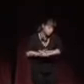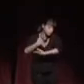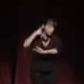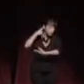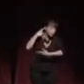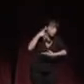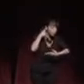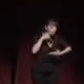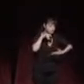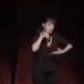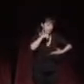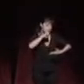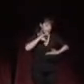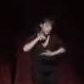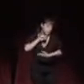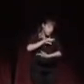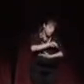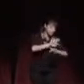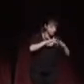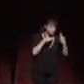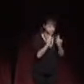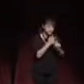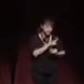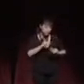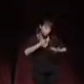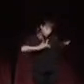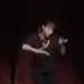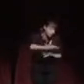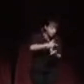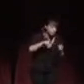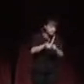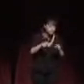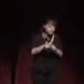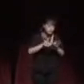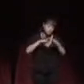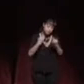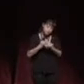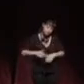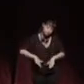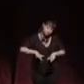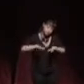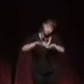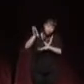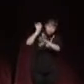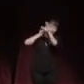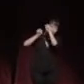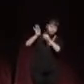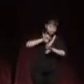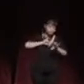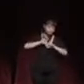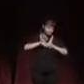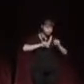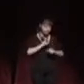da mãe, da linguagem familiar, das narrativas nesse momento da vida é fundamental.